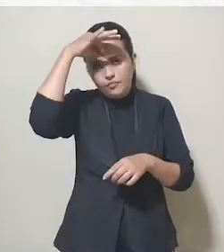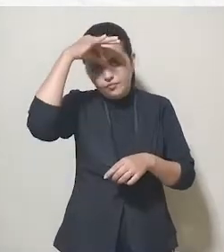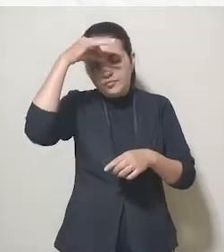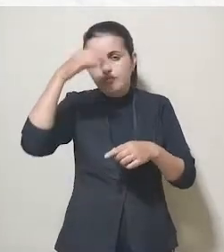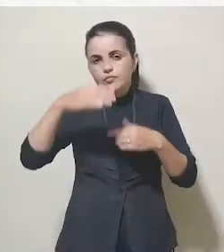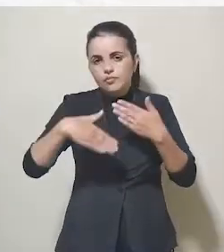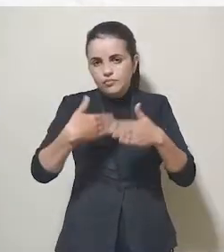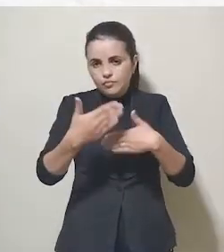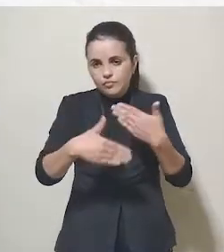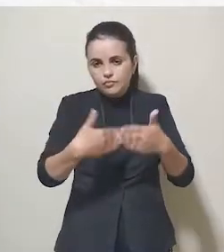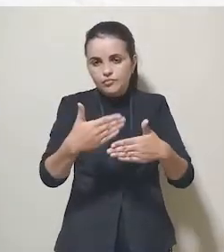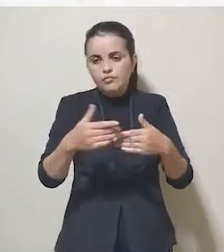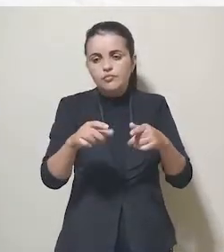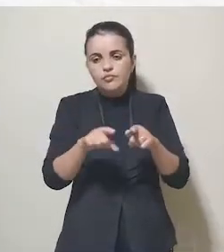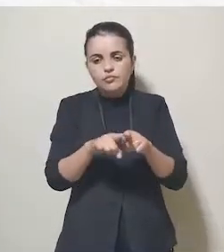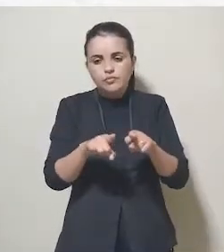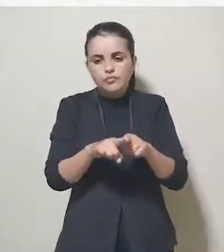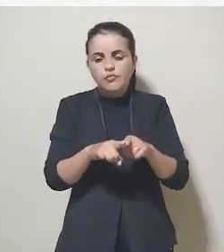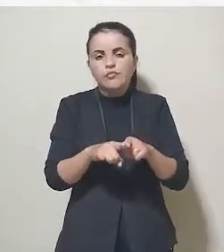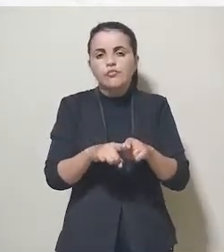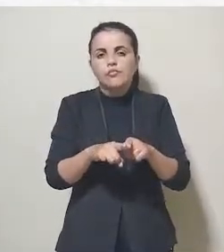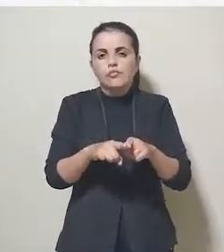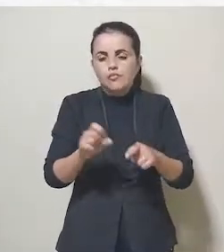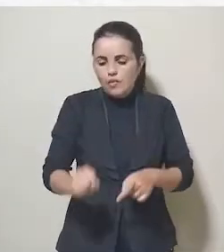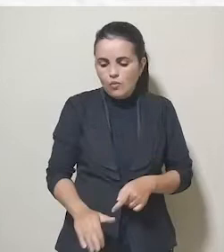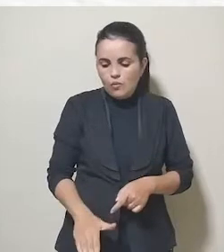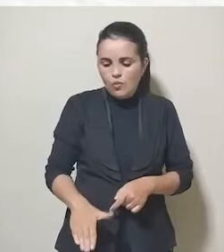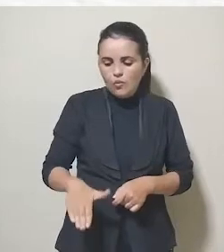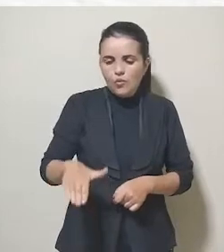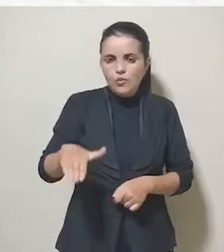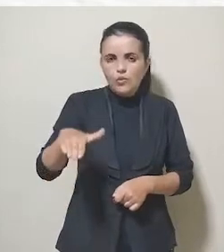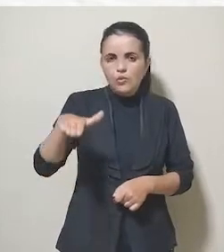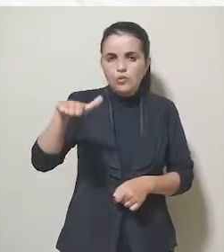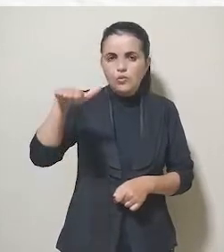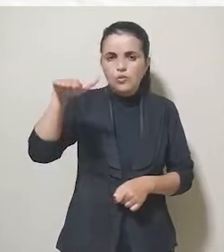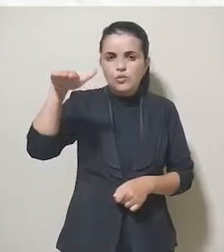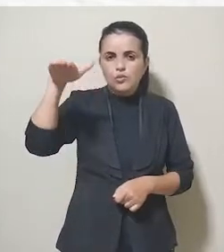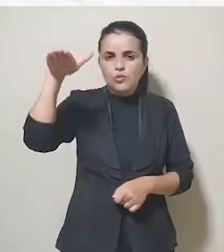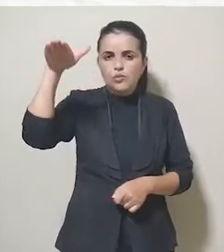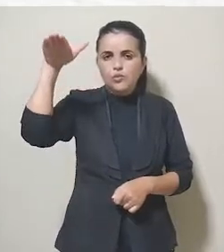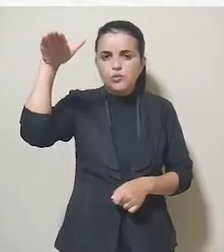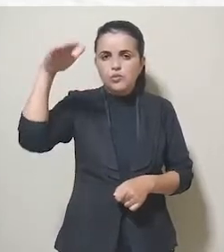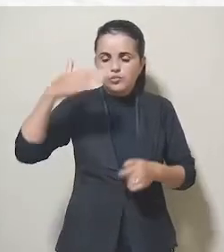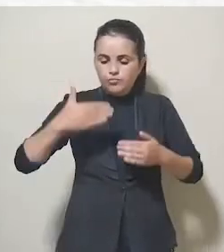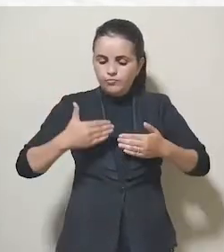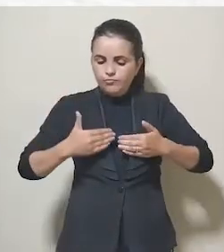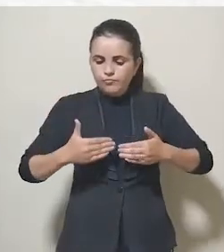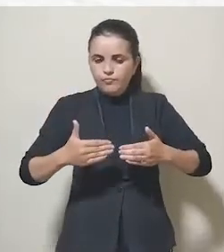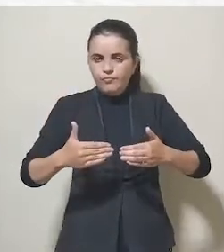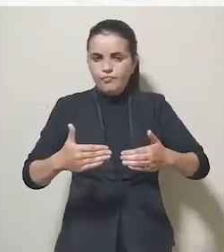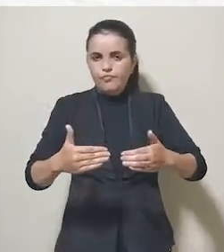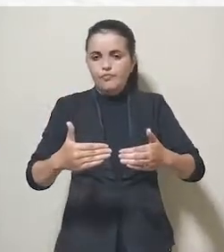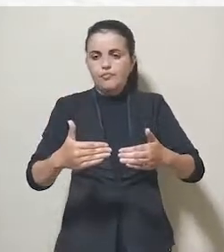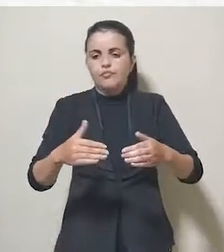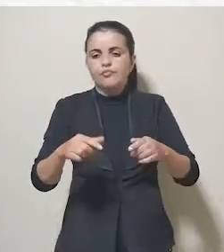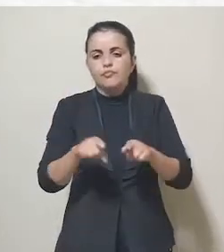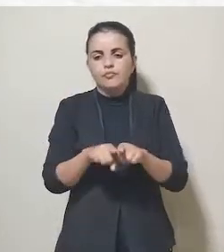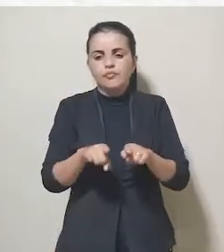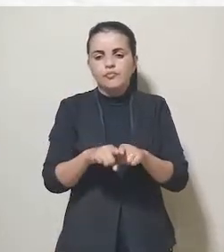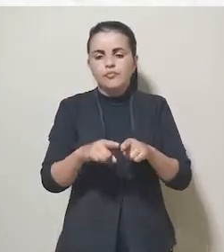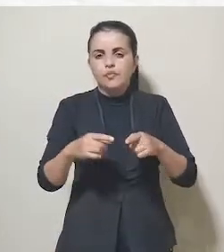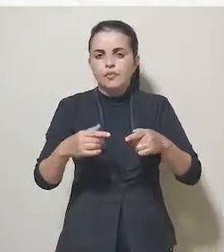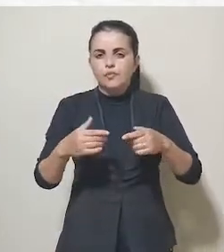transição da fase da infância para a vida adulta. Então, a gente tem nessa fase, nesse intermédio, a gente